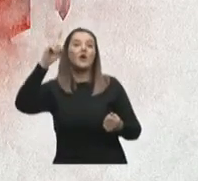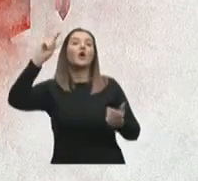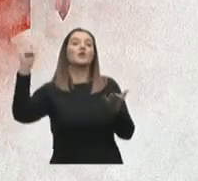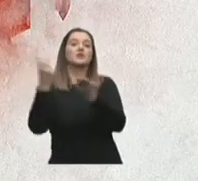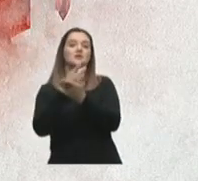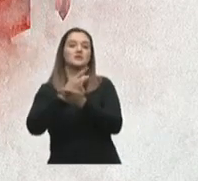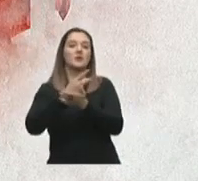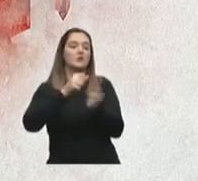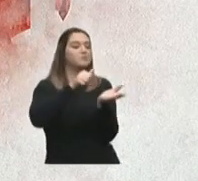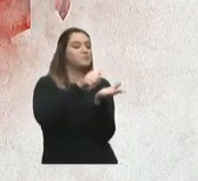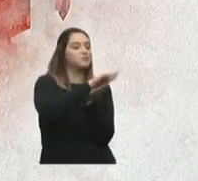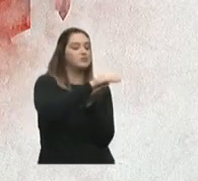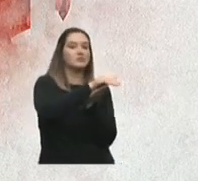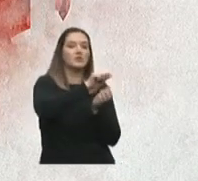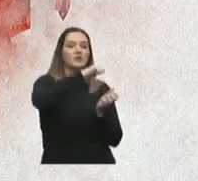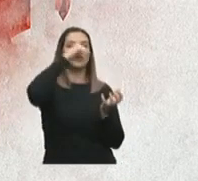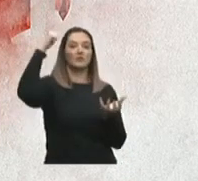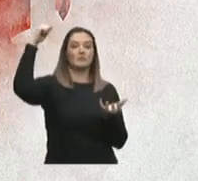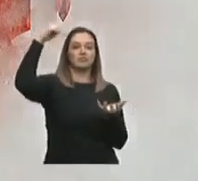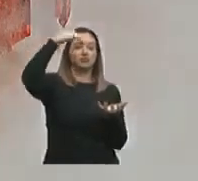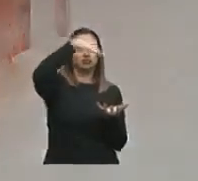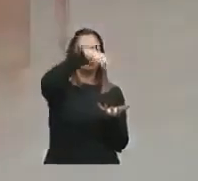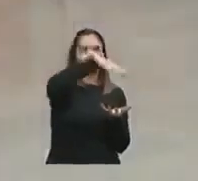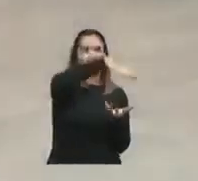e com ele os seus anjos.